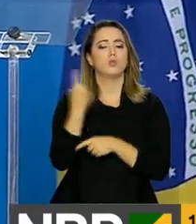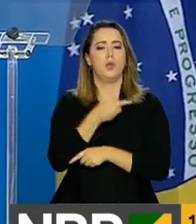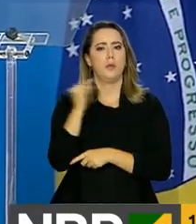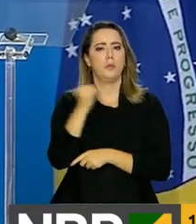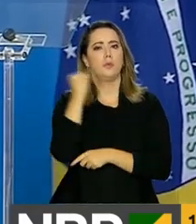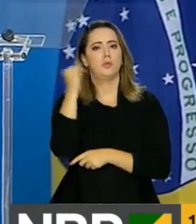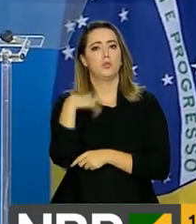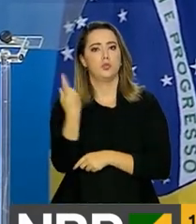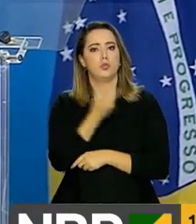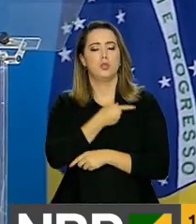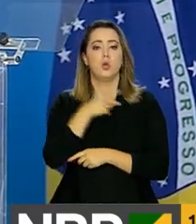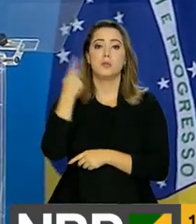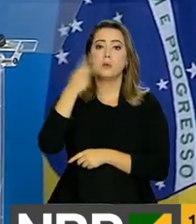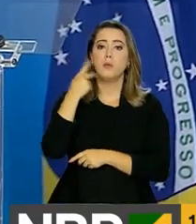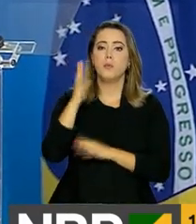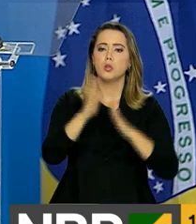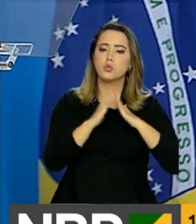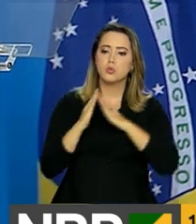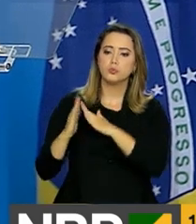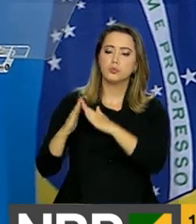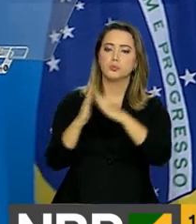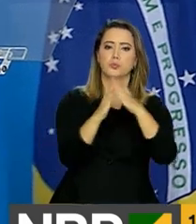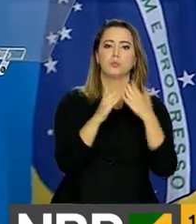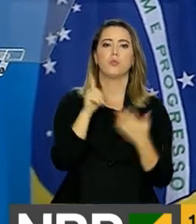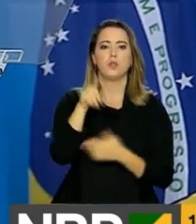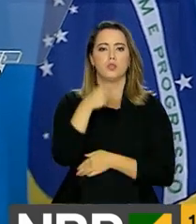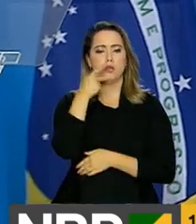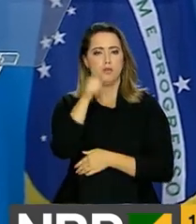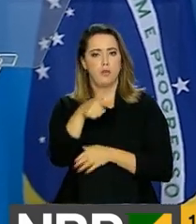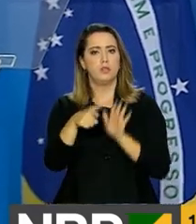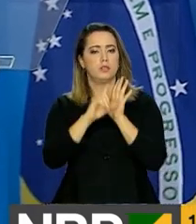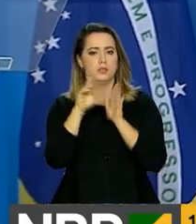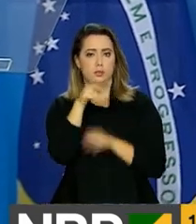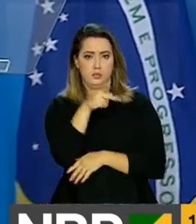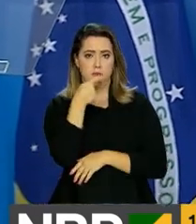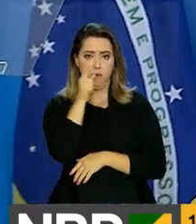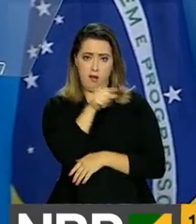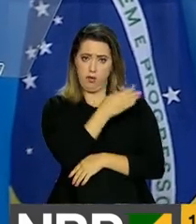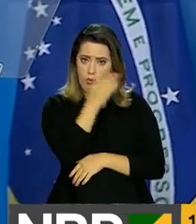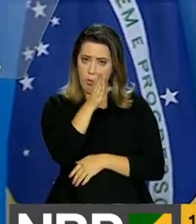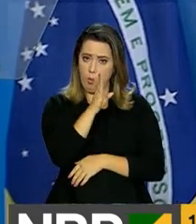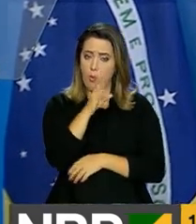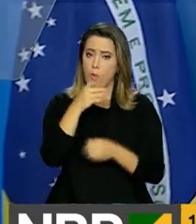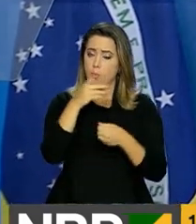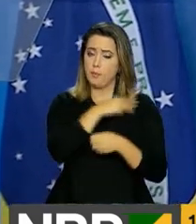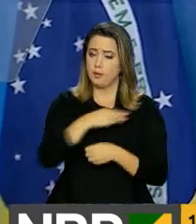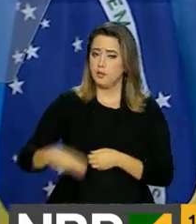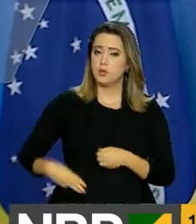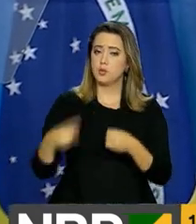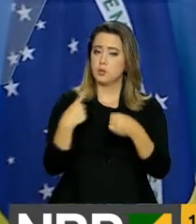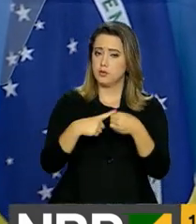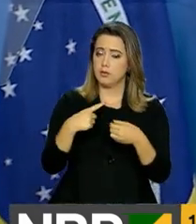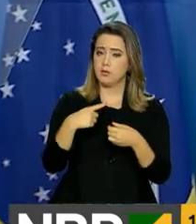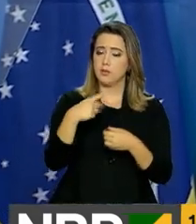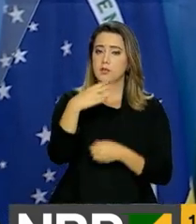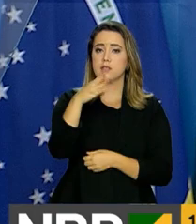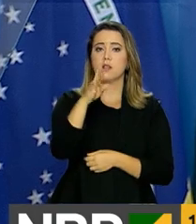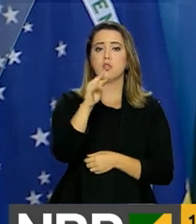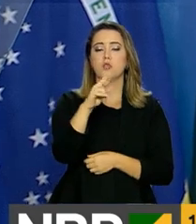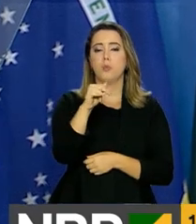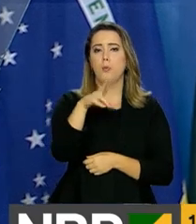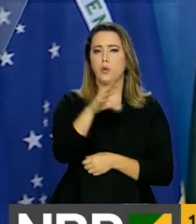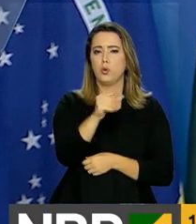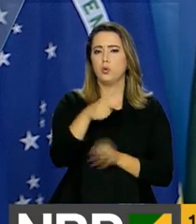como ficou muito claro nas palavras do bruno araújo até o relembro bruno que logo no lançamento mas temos um pré lançamento